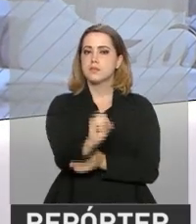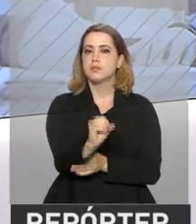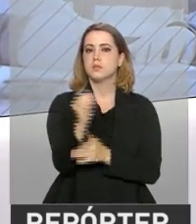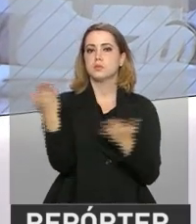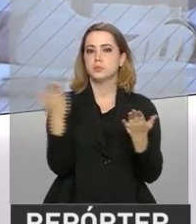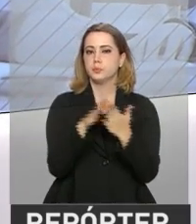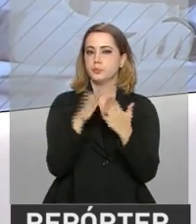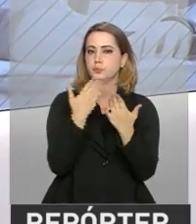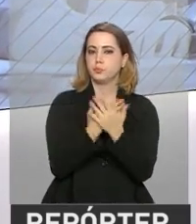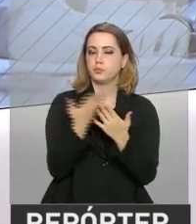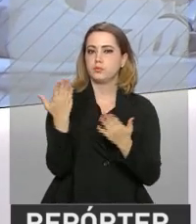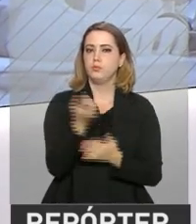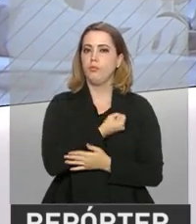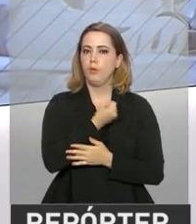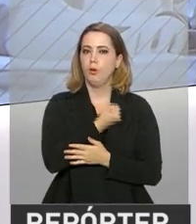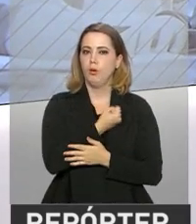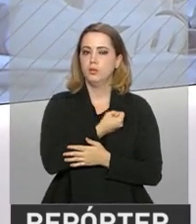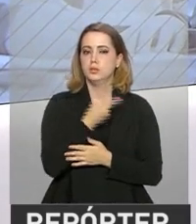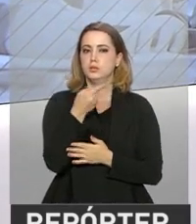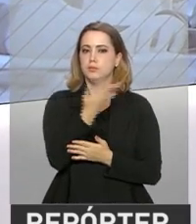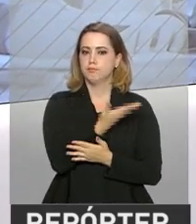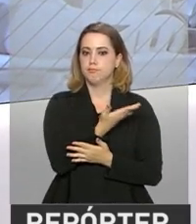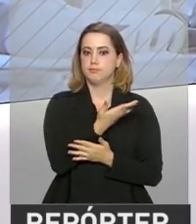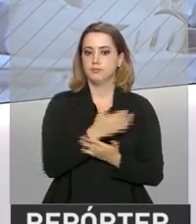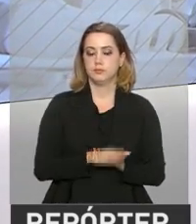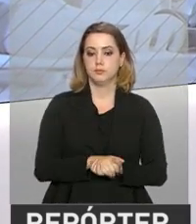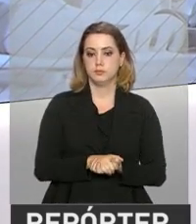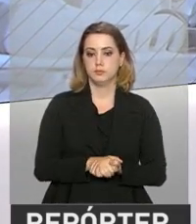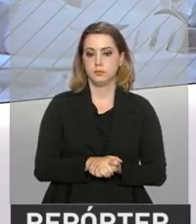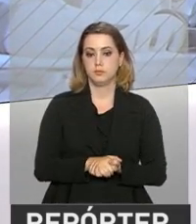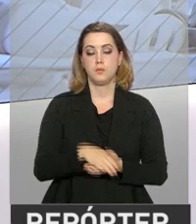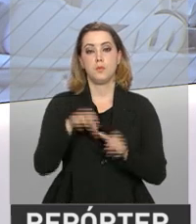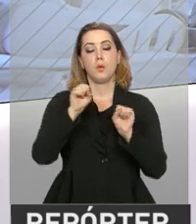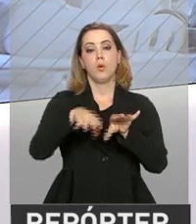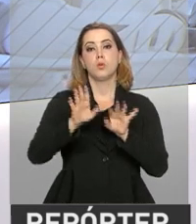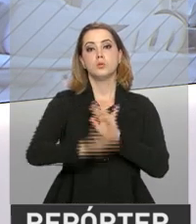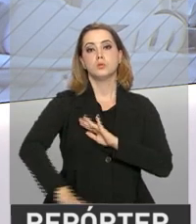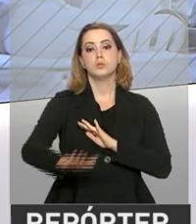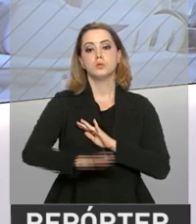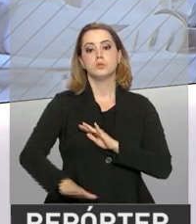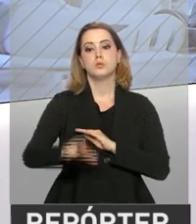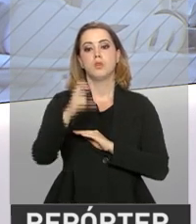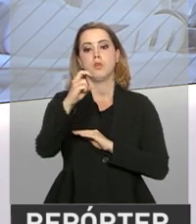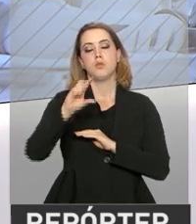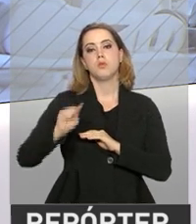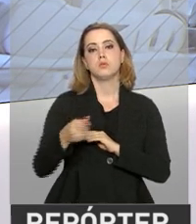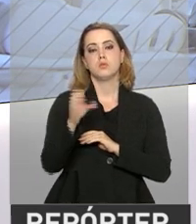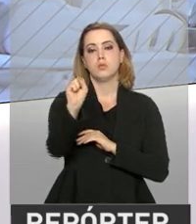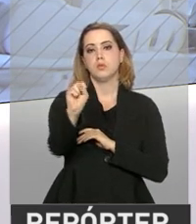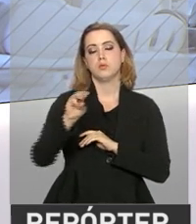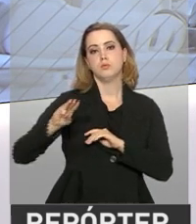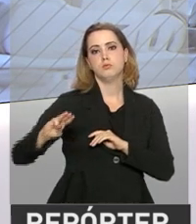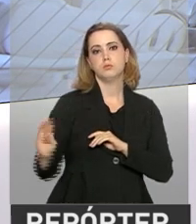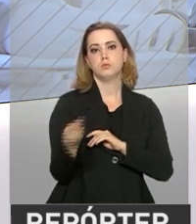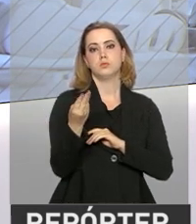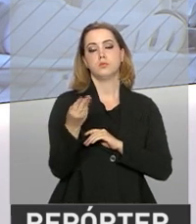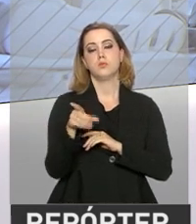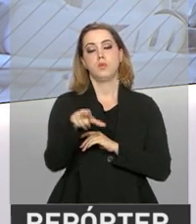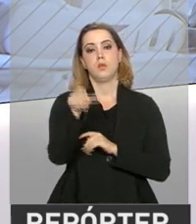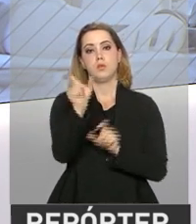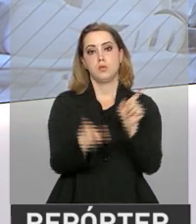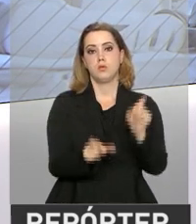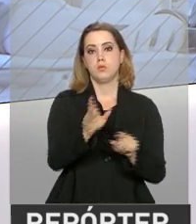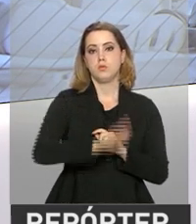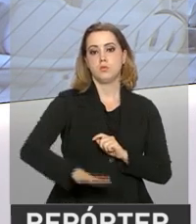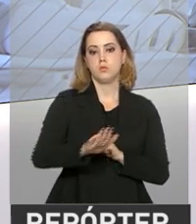escolar os números estão aqui no telão na educação infantil 5,8 milhões de estudantes